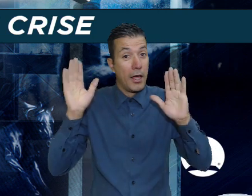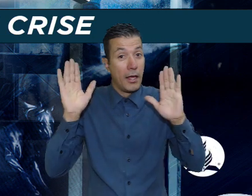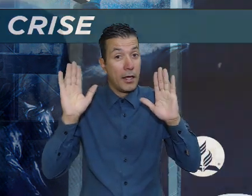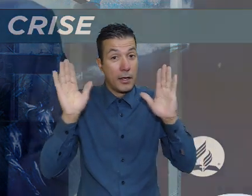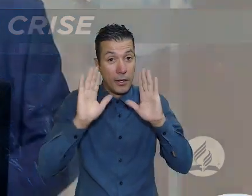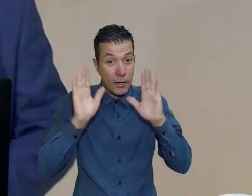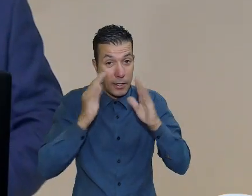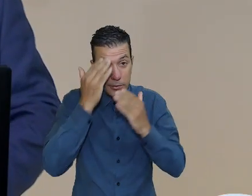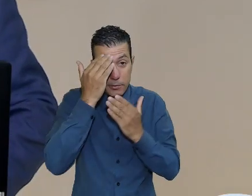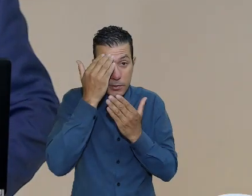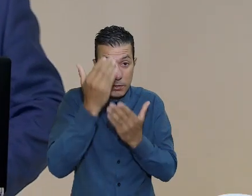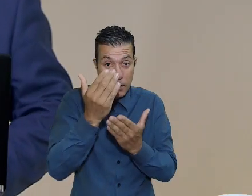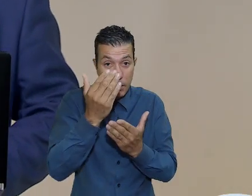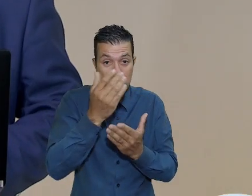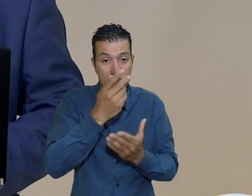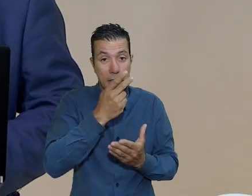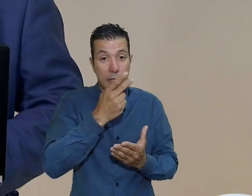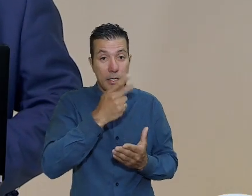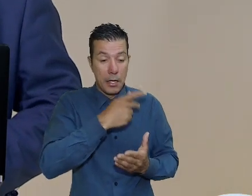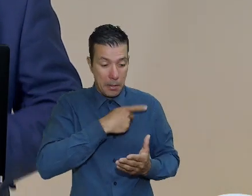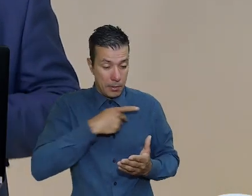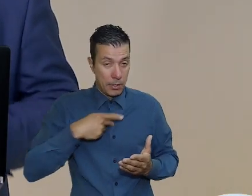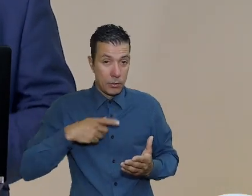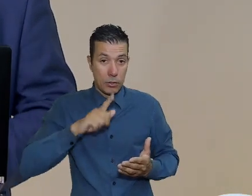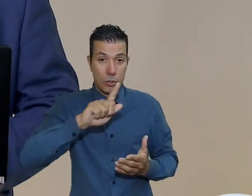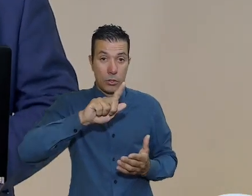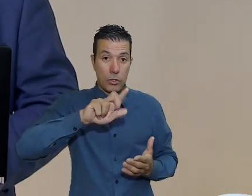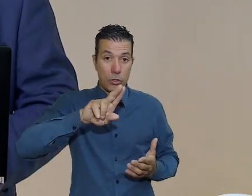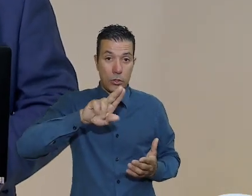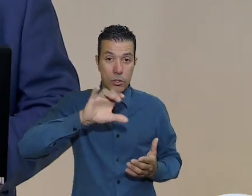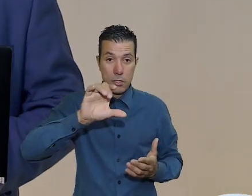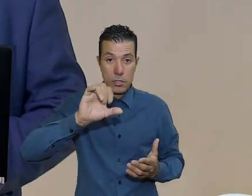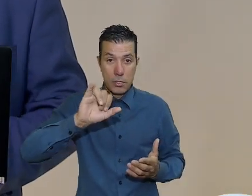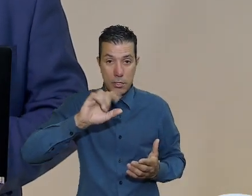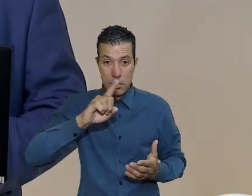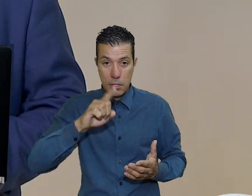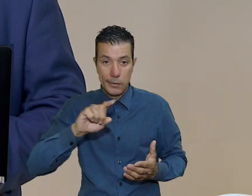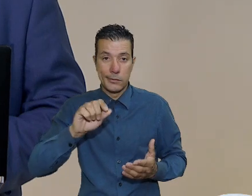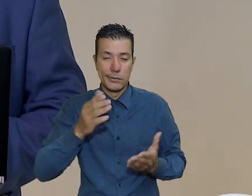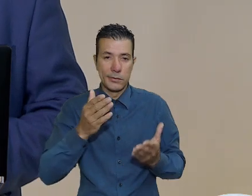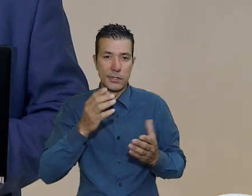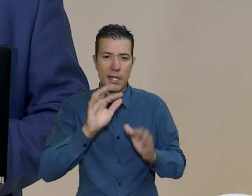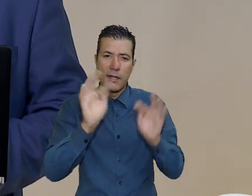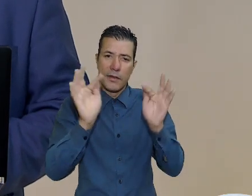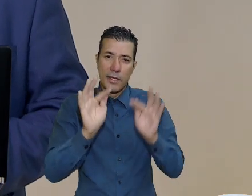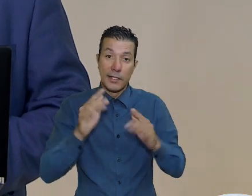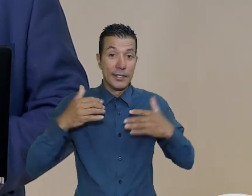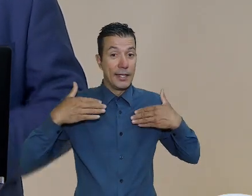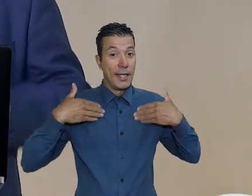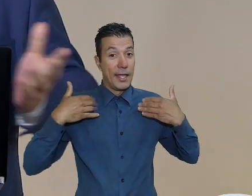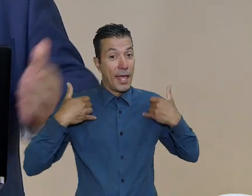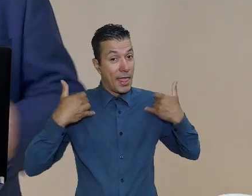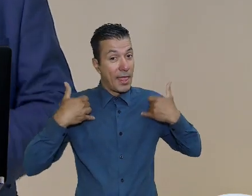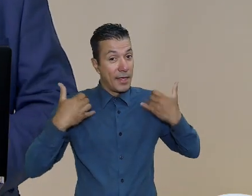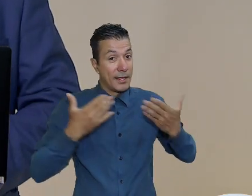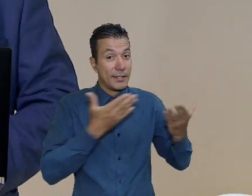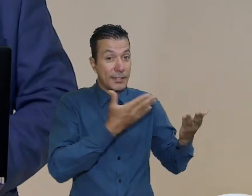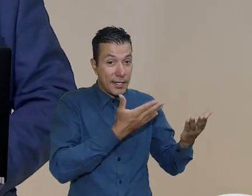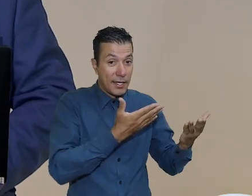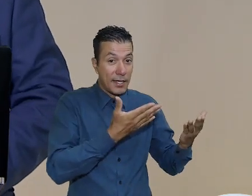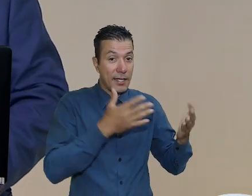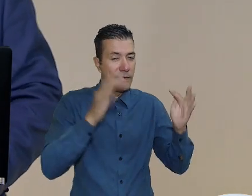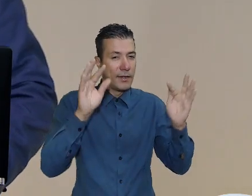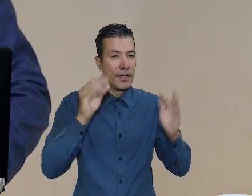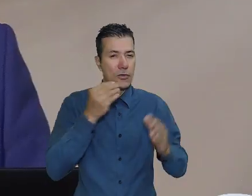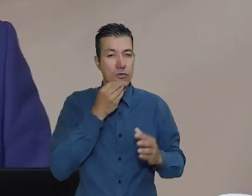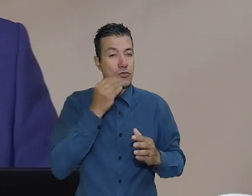Mais uma vez, obrigado, pastor Luiz, pela recepção, pelo carinho. Quero te desejar também um feliz aniversário. Pastor Luiz ficou mais